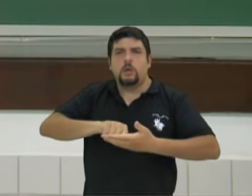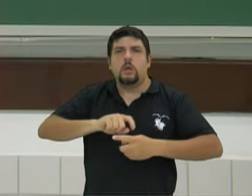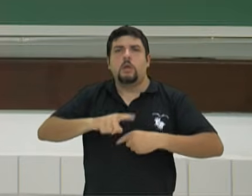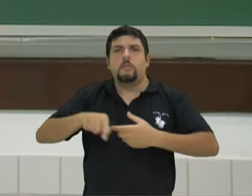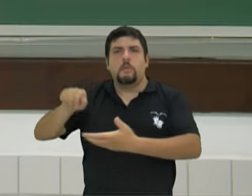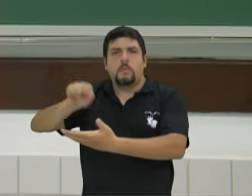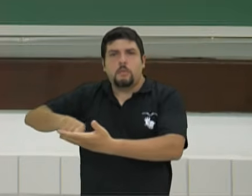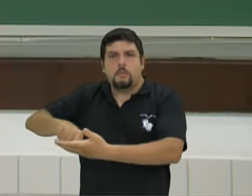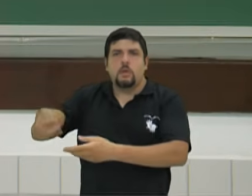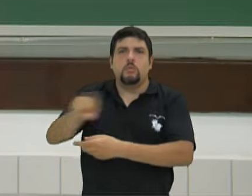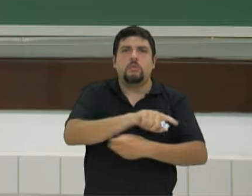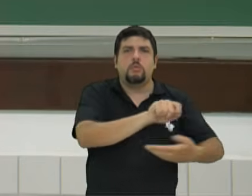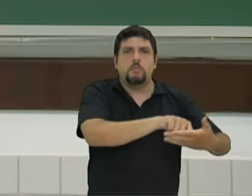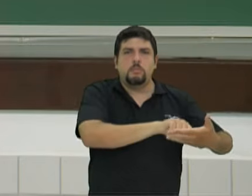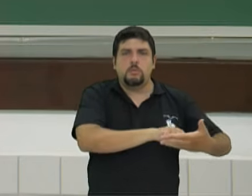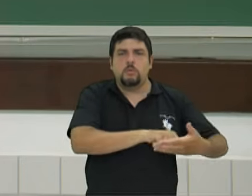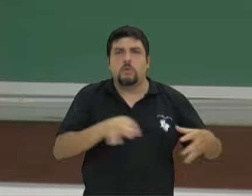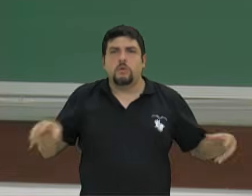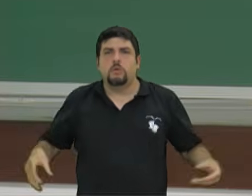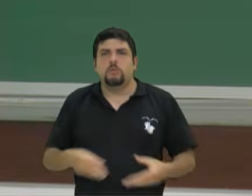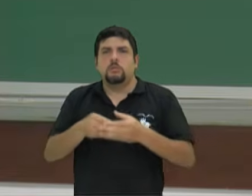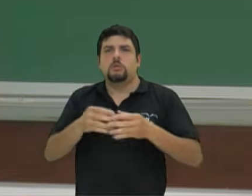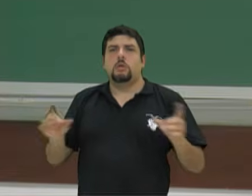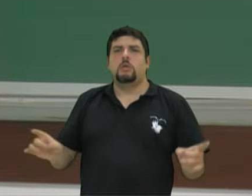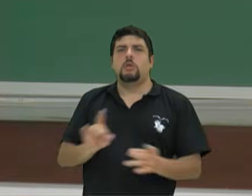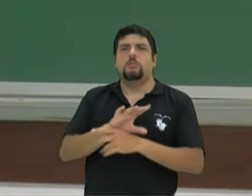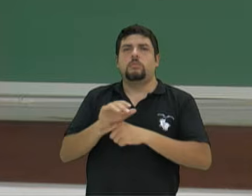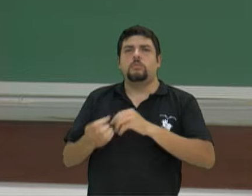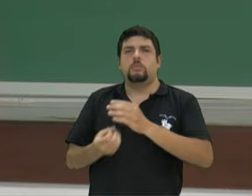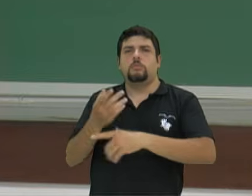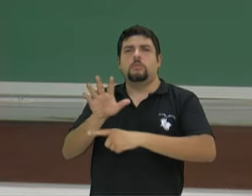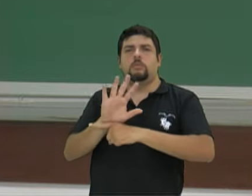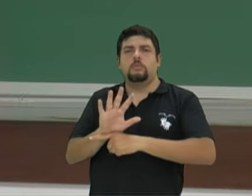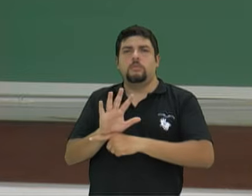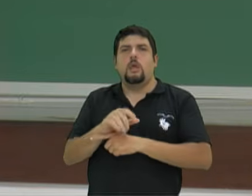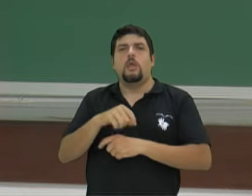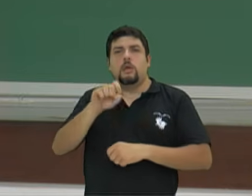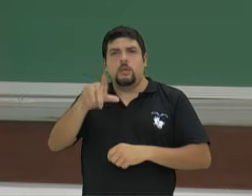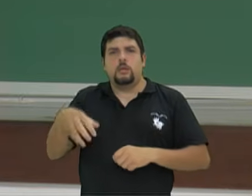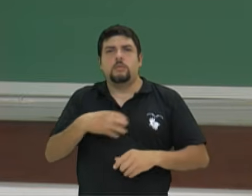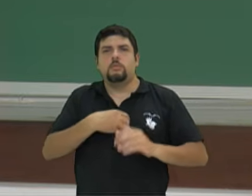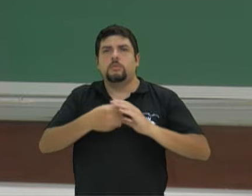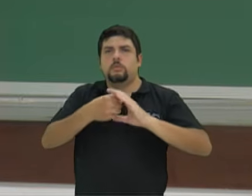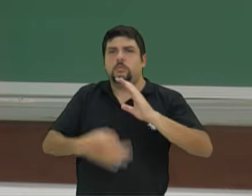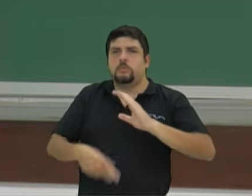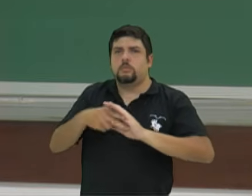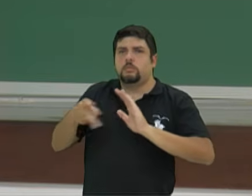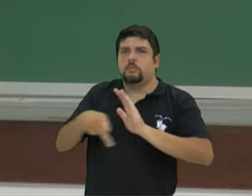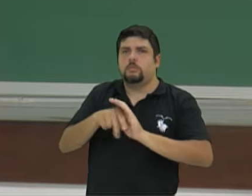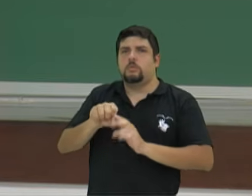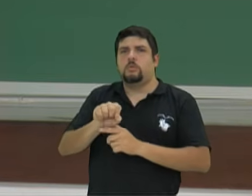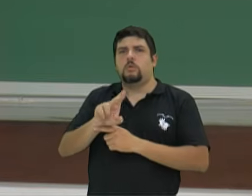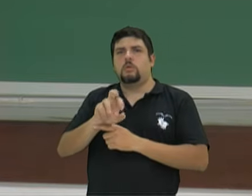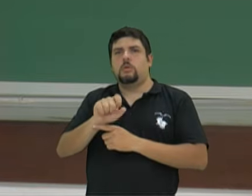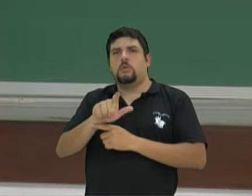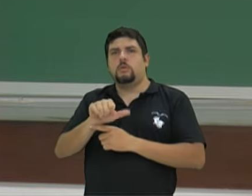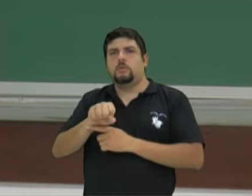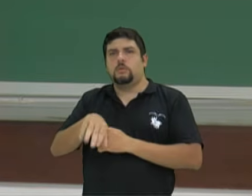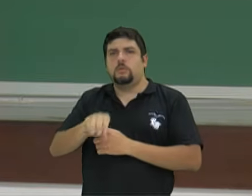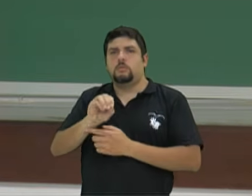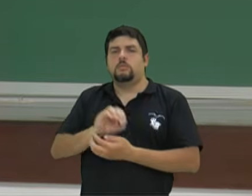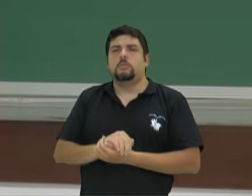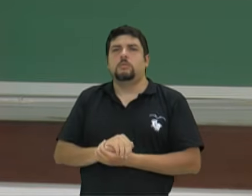juntaram isso, e o roteiro estava pronto. Essa é a característica do surrealismo. Por isso essa concepção onírica. A gente